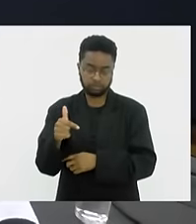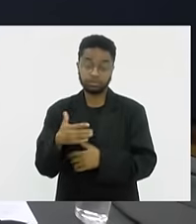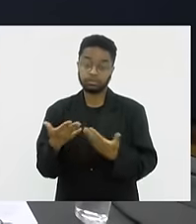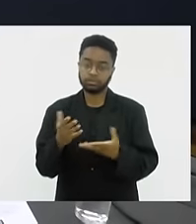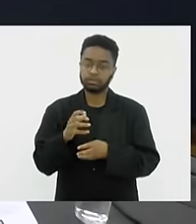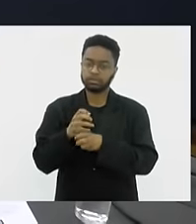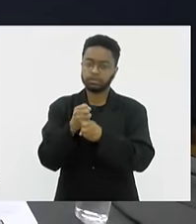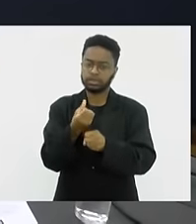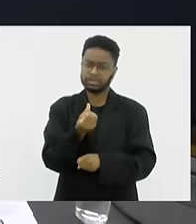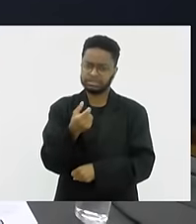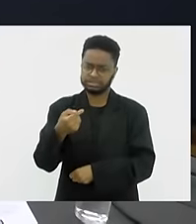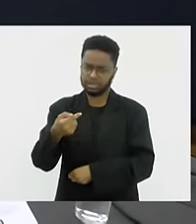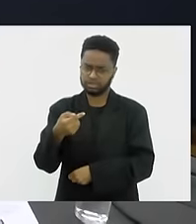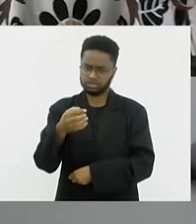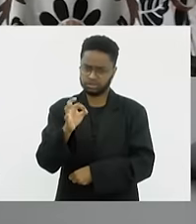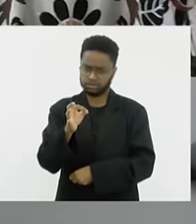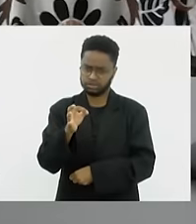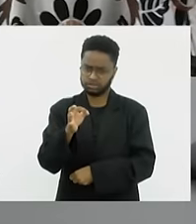né?